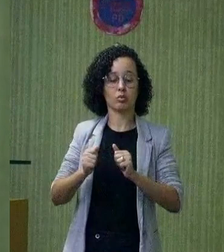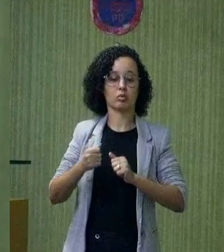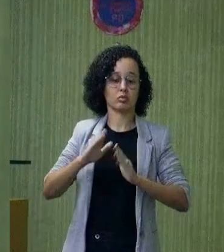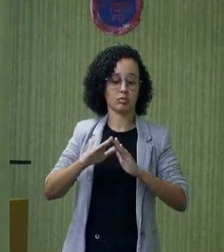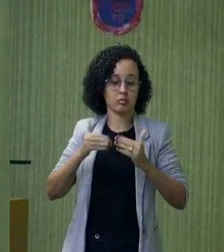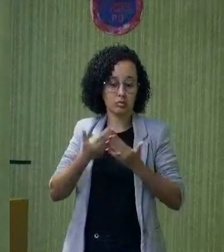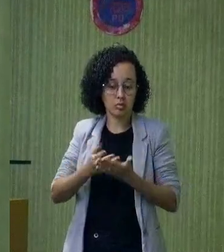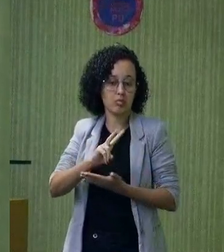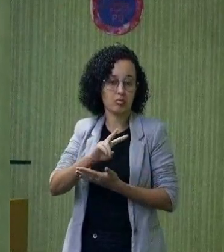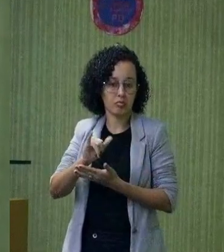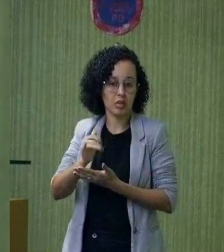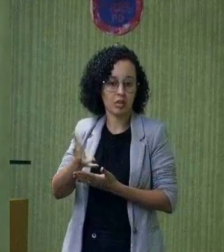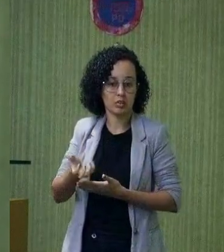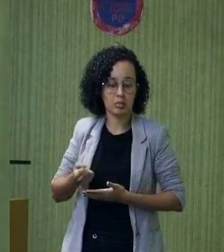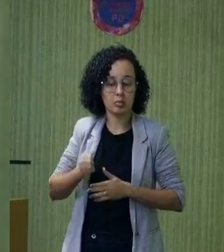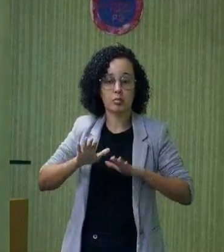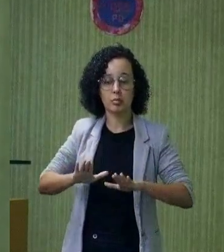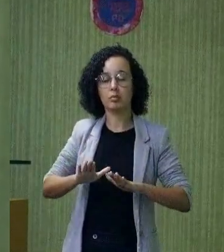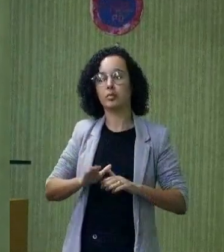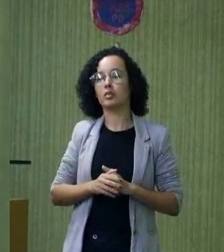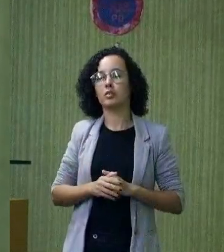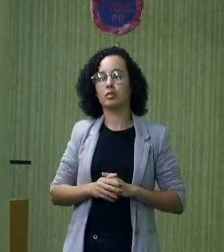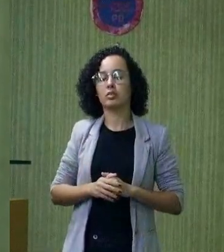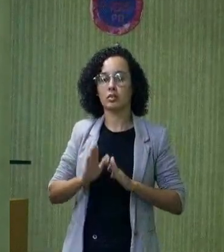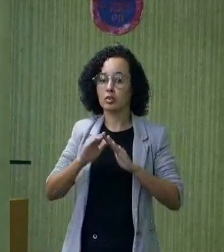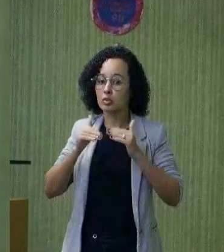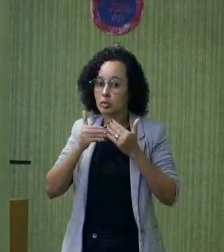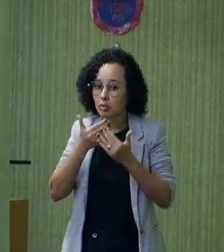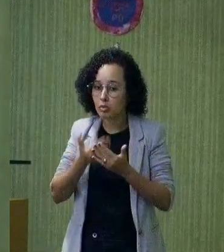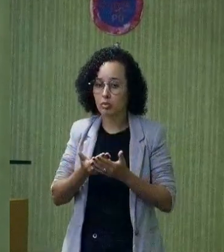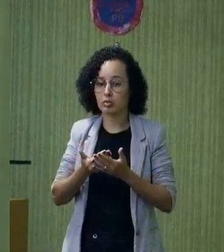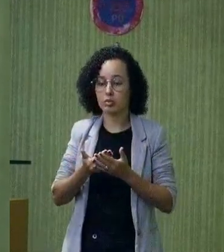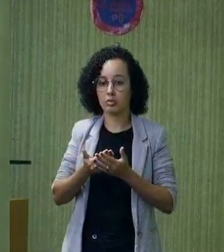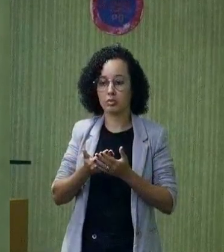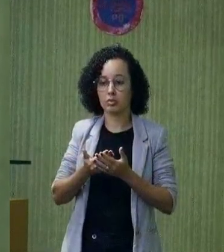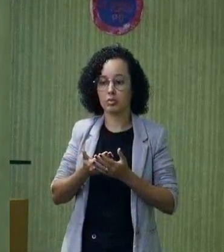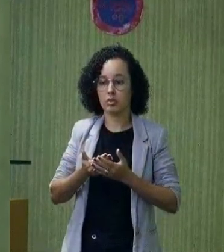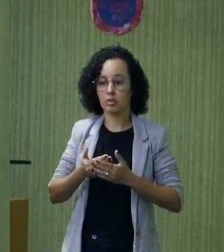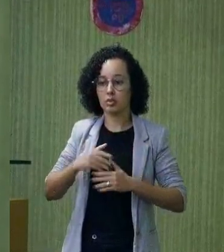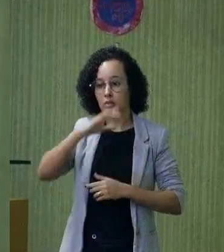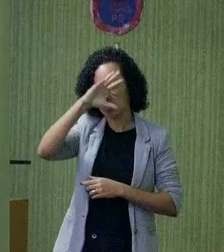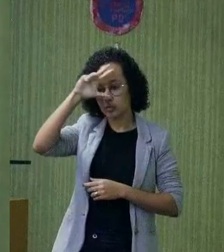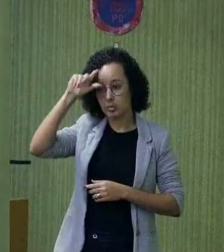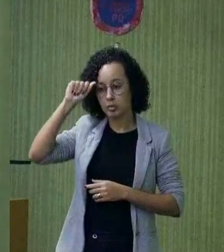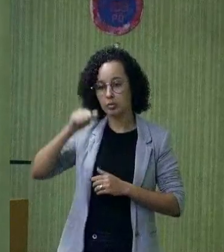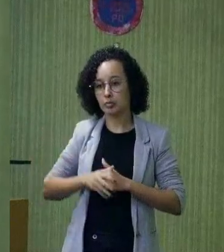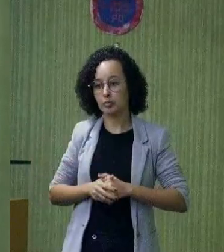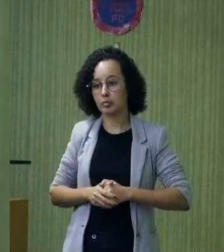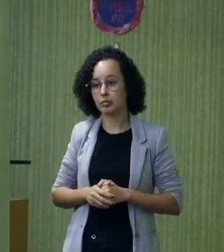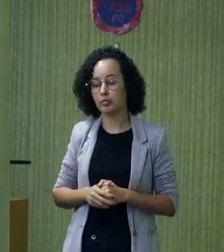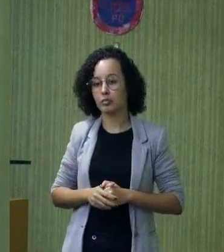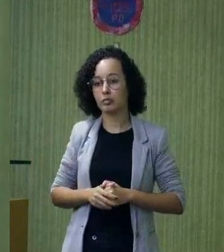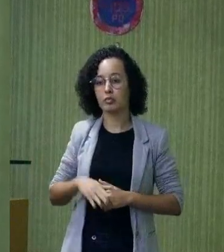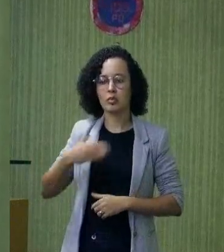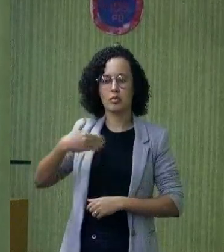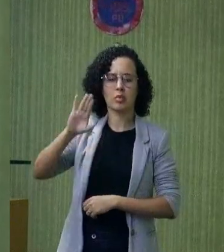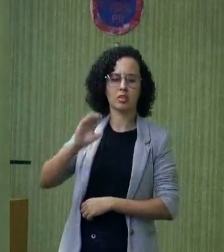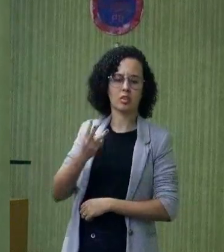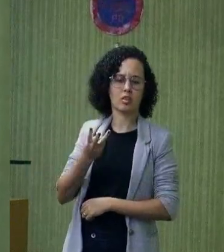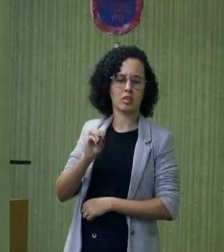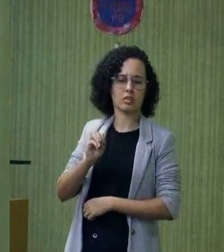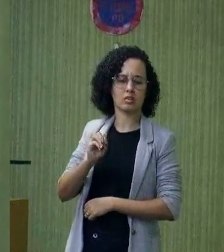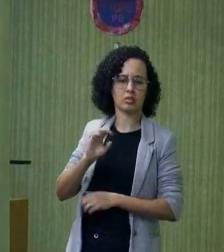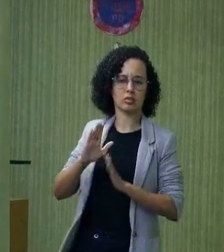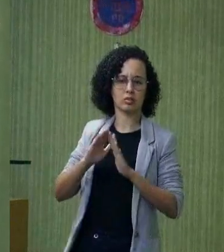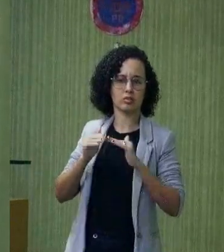ganhar as escolas de de Manaus mas nós temos mais de 30